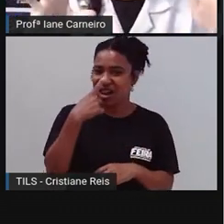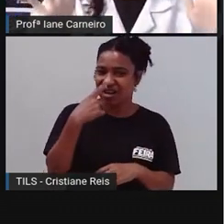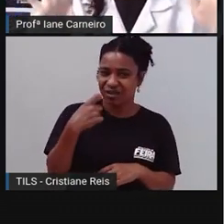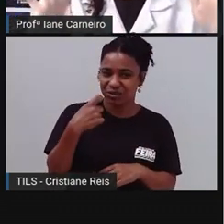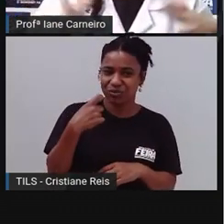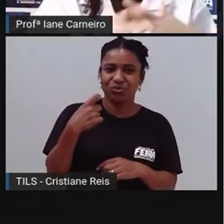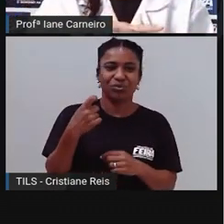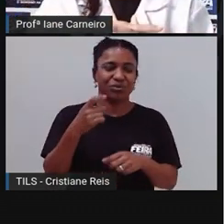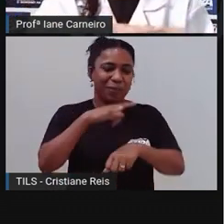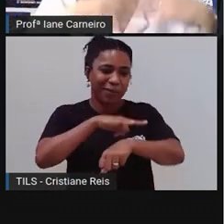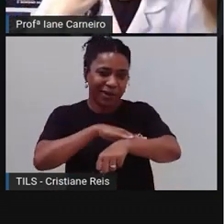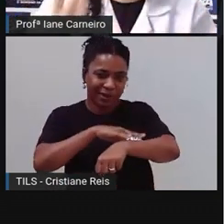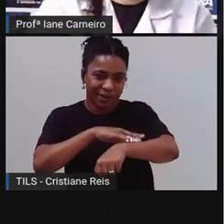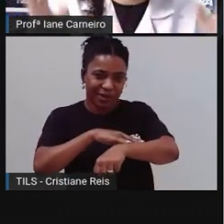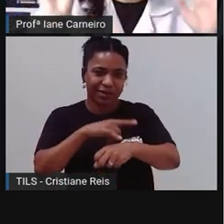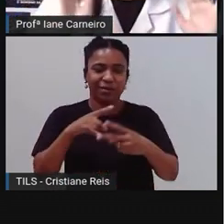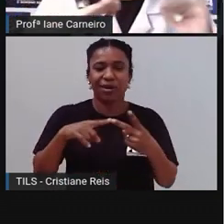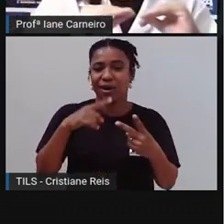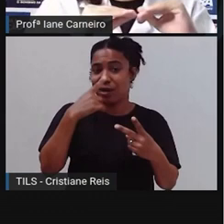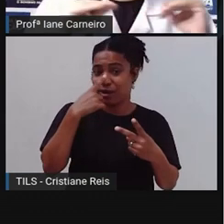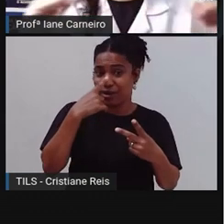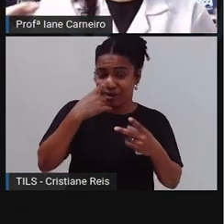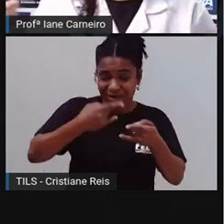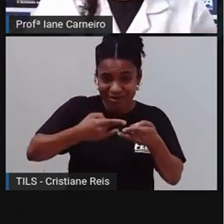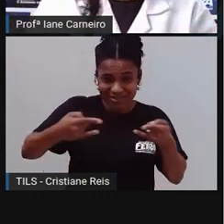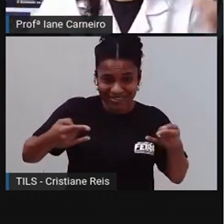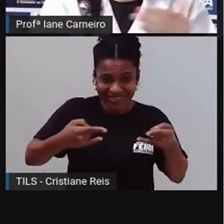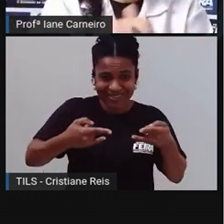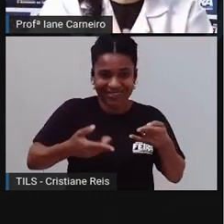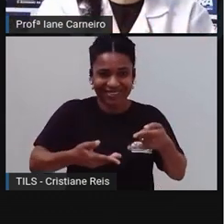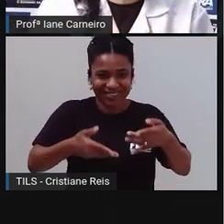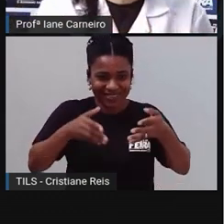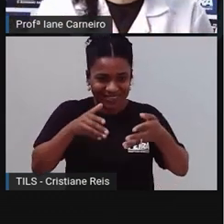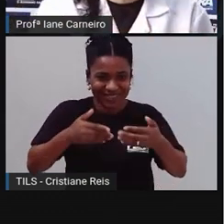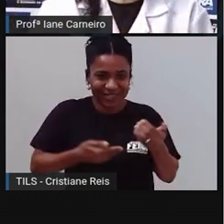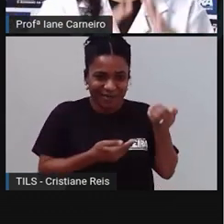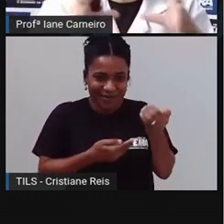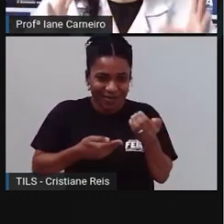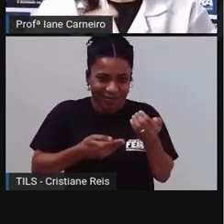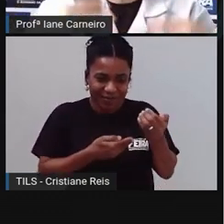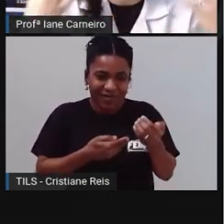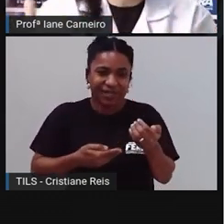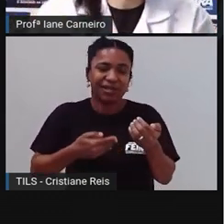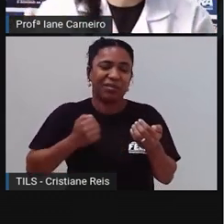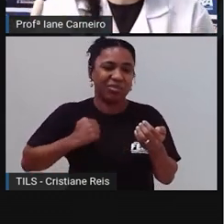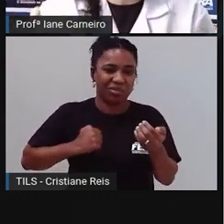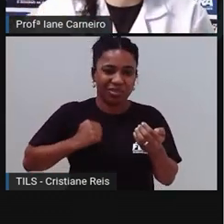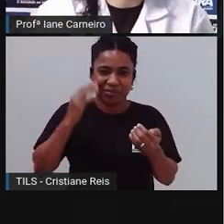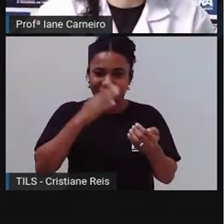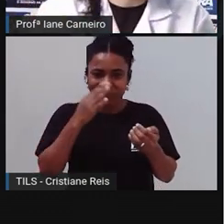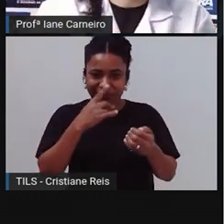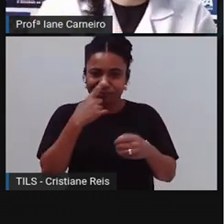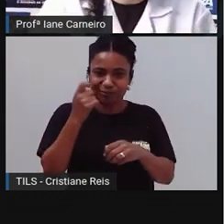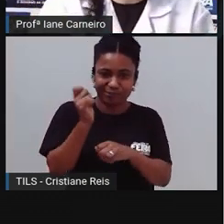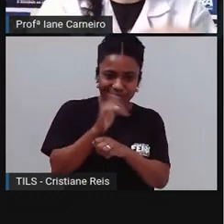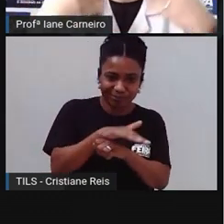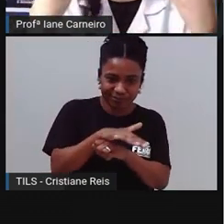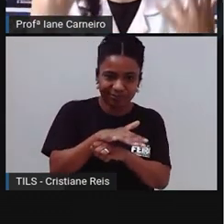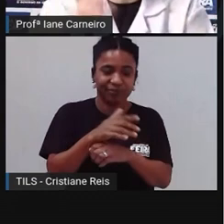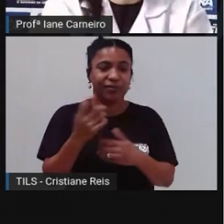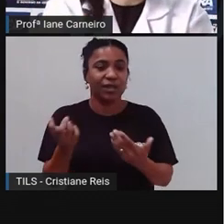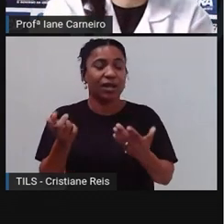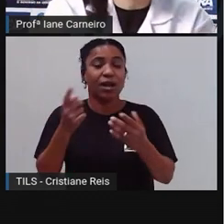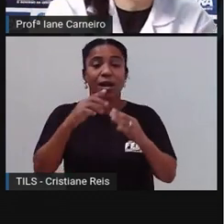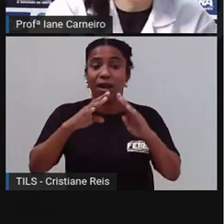lixo do hospital. Ali é um tipo de rejeito que a gente não pode, né? Um material que a gente não pode reciclar, né?